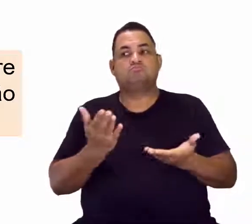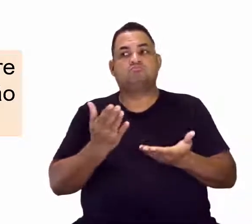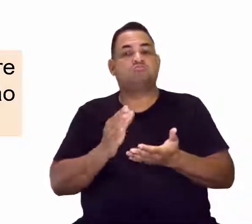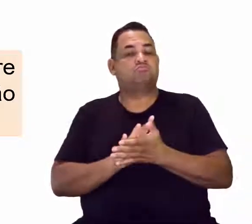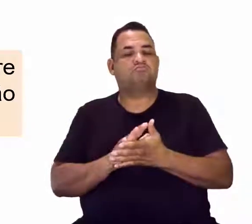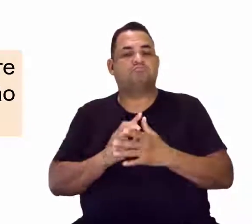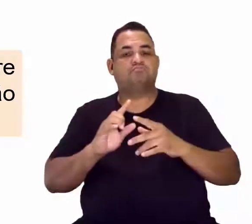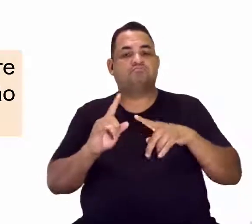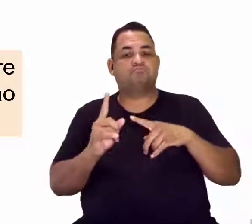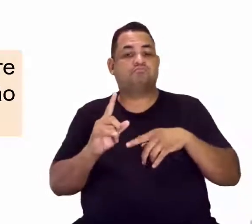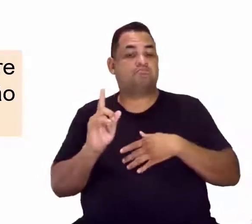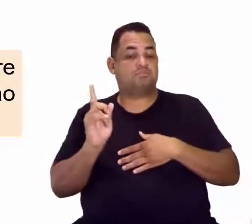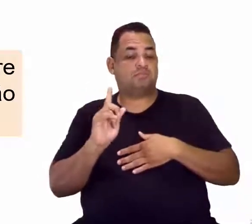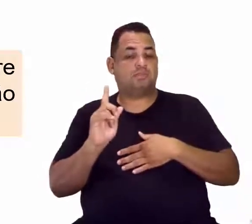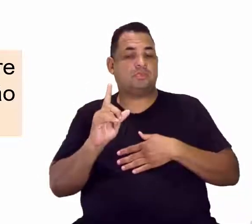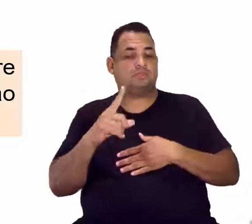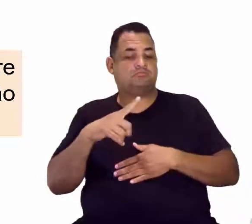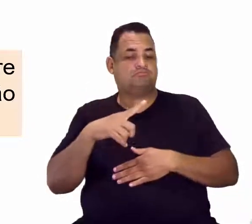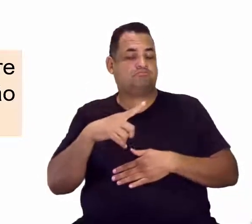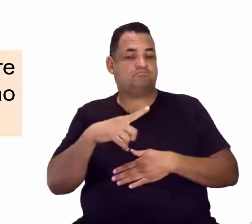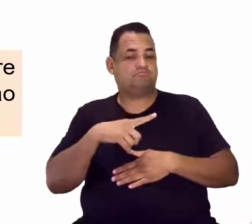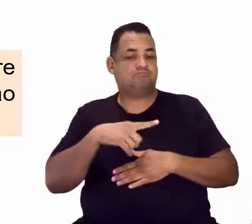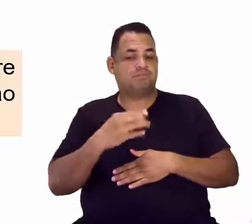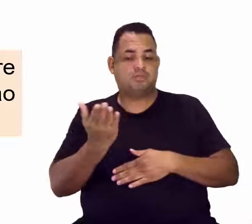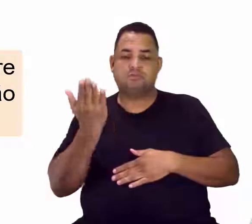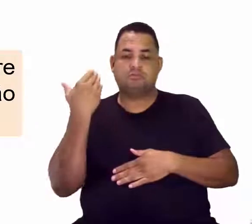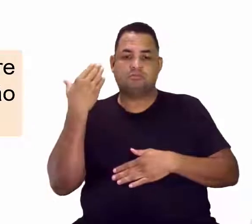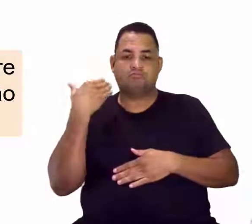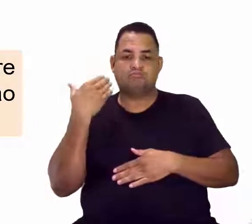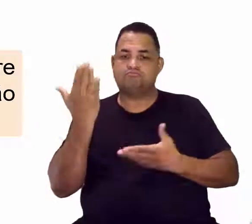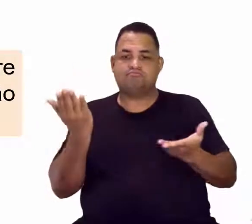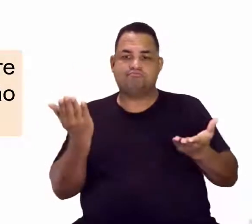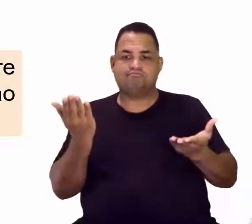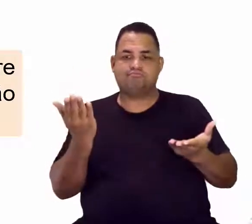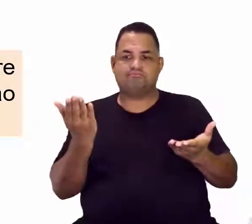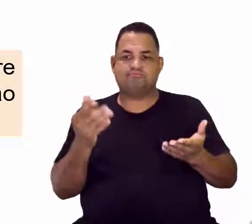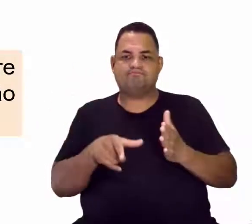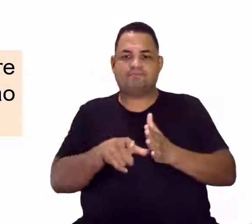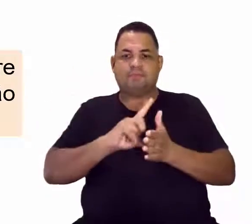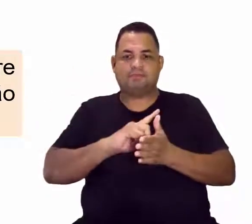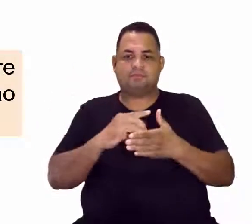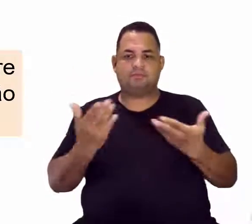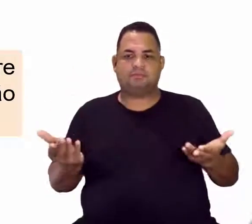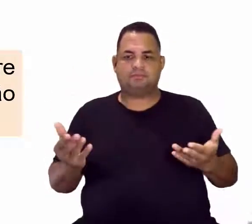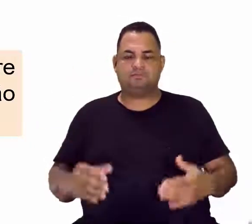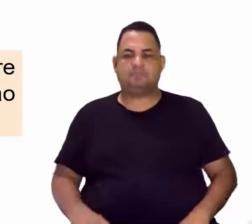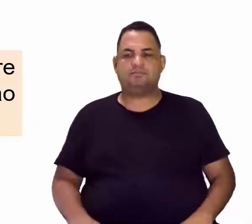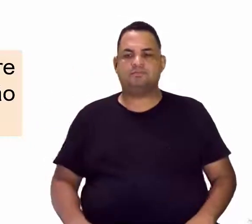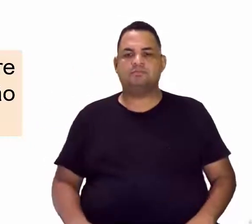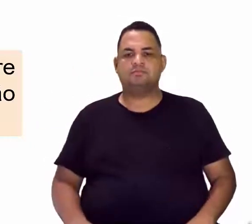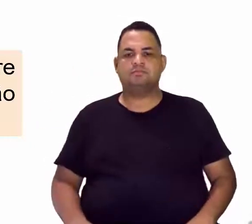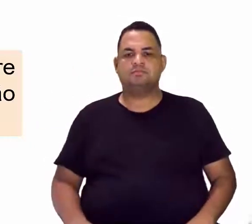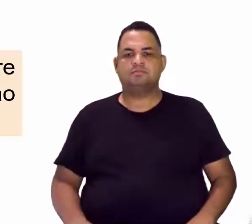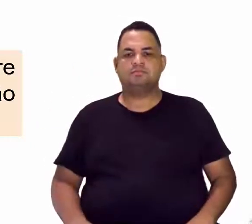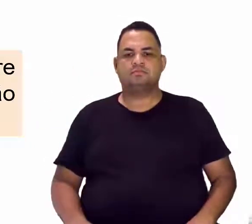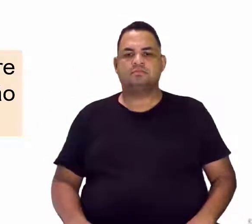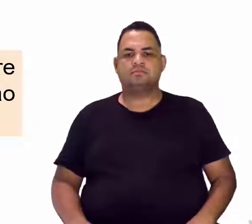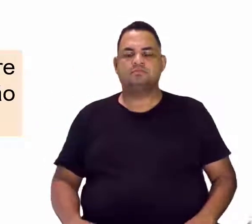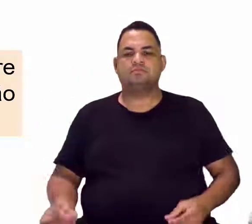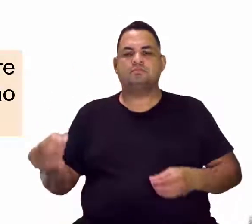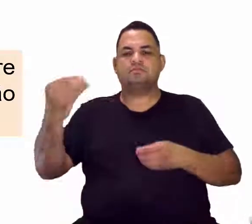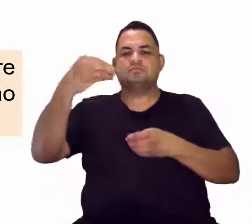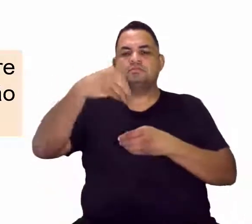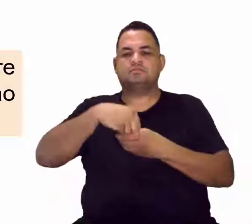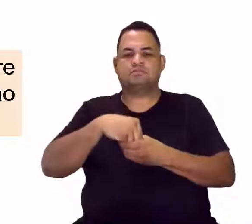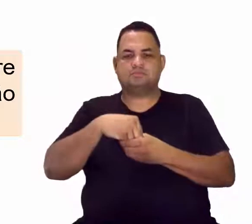íons, eles não existiam anteriormente. Vamos observar aqui, dentro da classificação